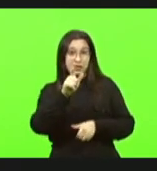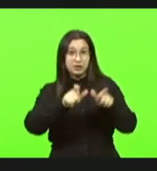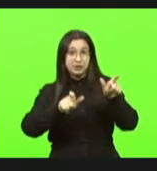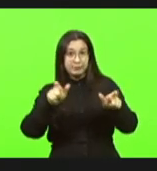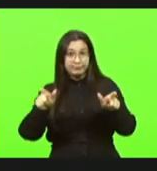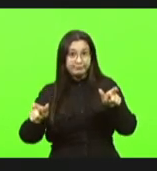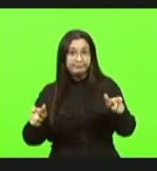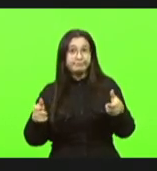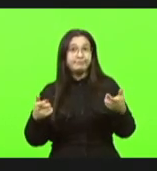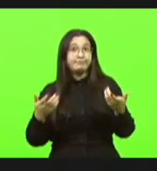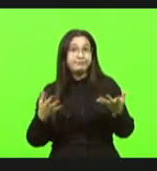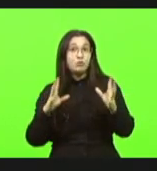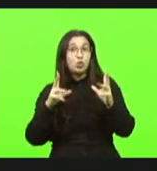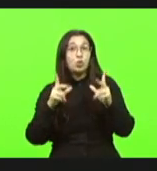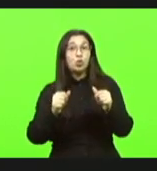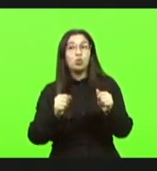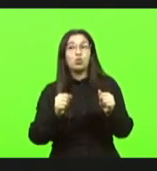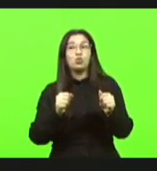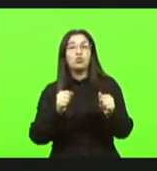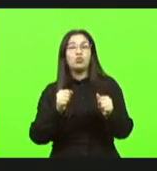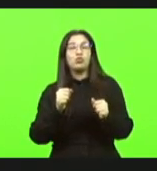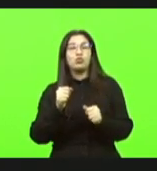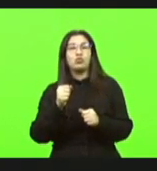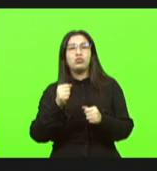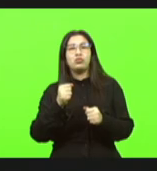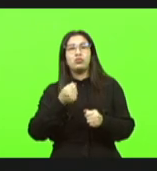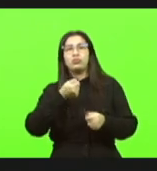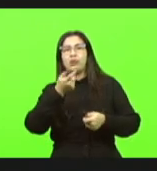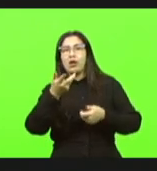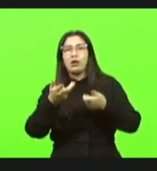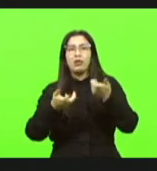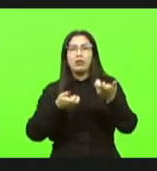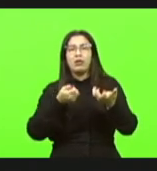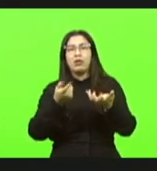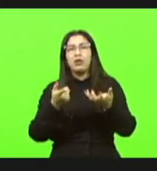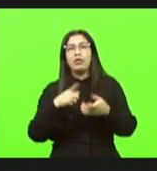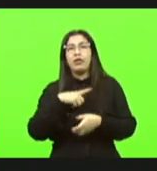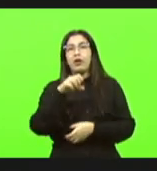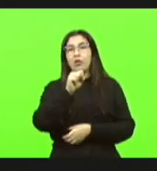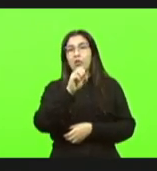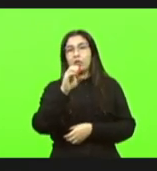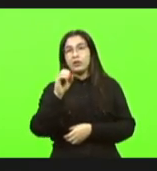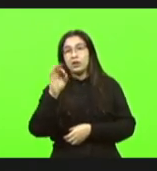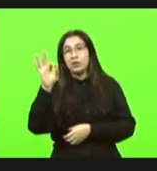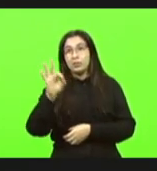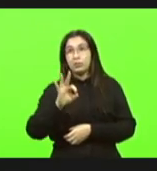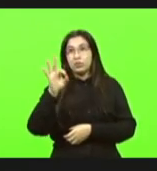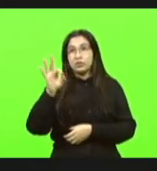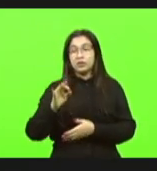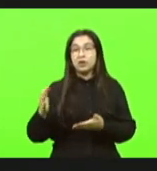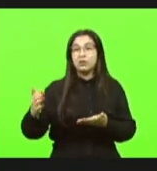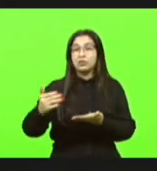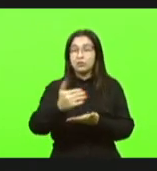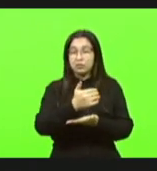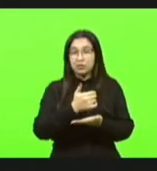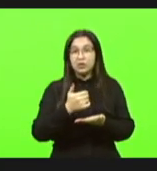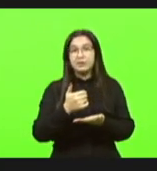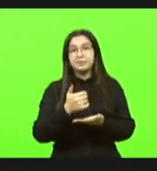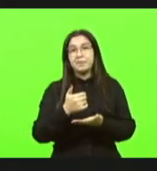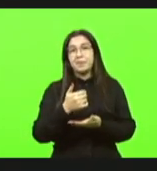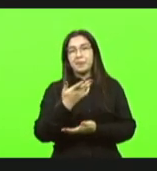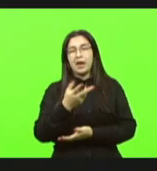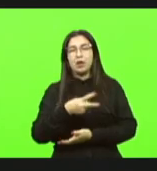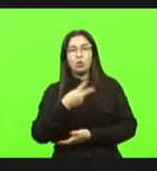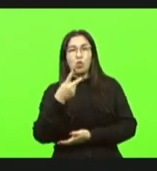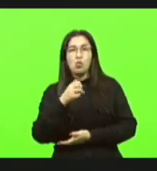diz né e cria-se uma narrativa em torno de oitenta por cento daquilo que arrecadado vem de quem ganha dois dois ou